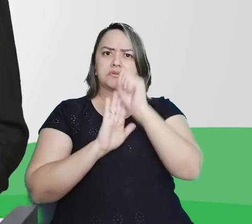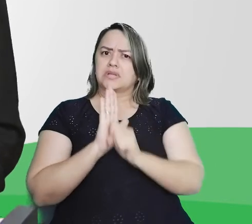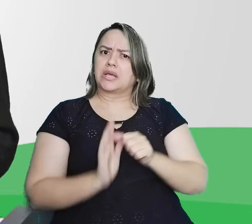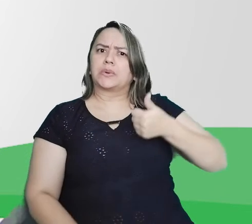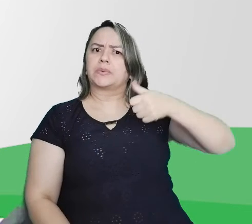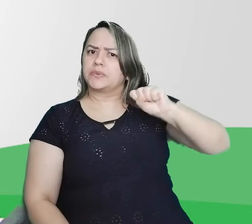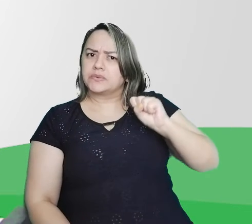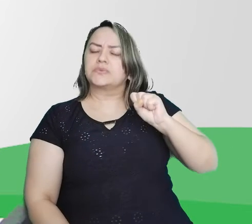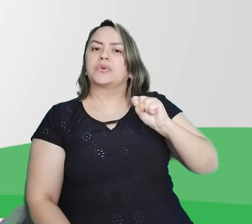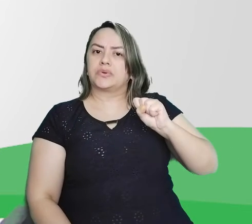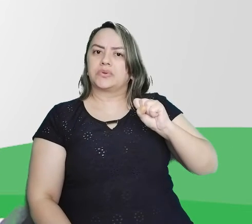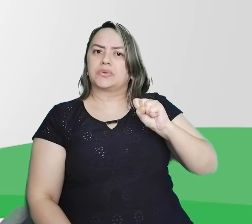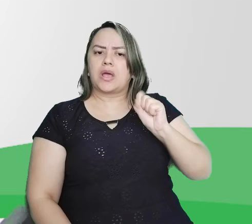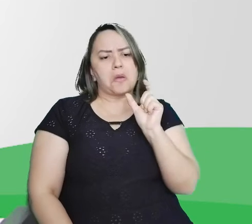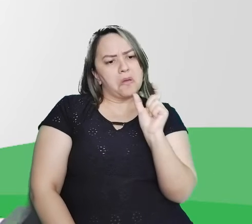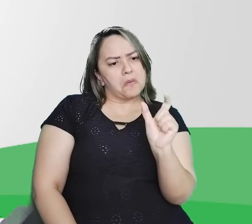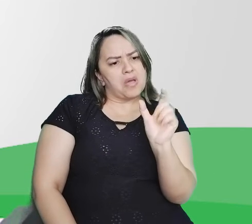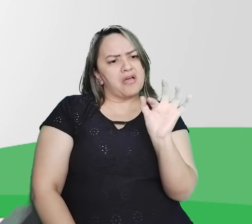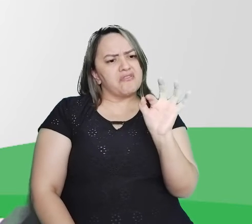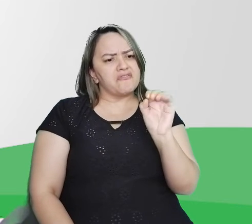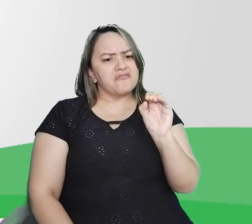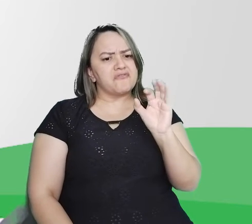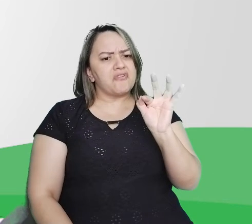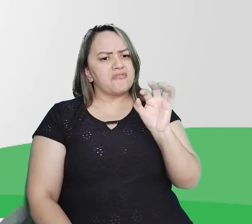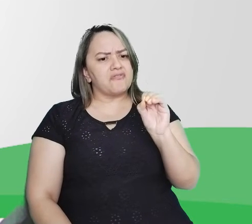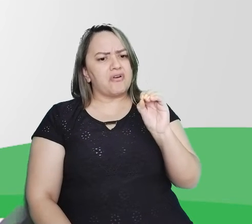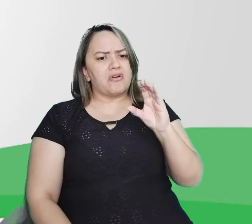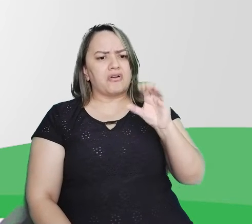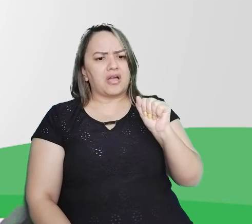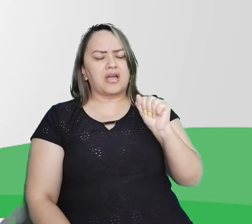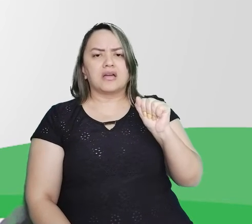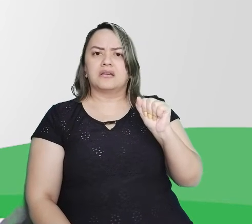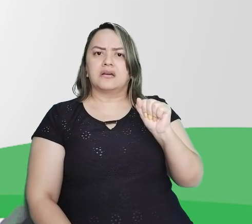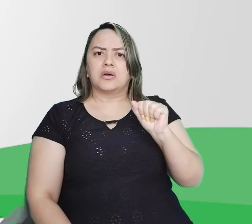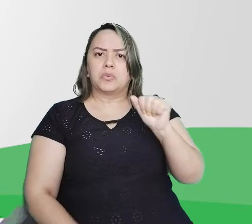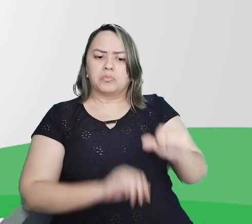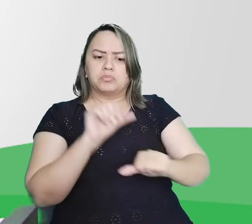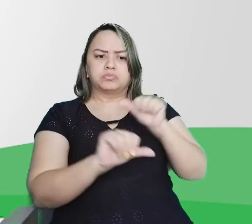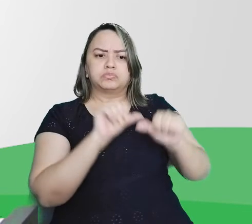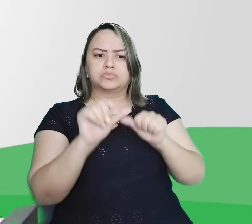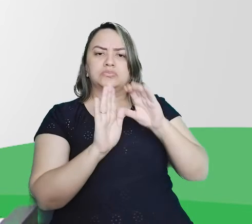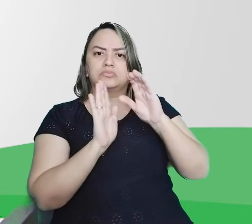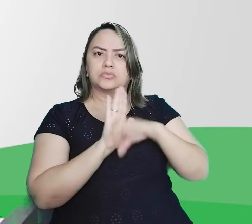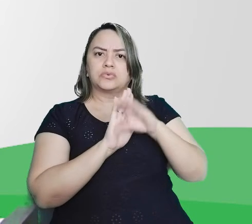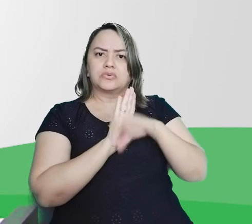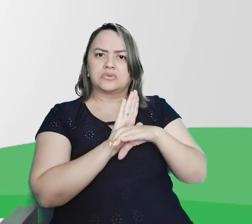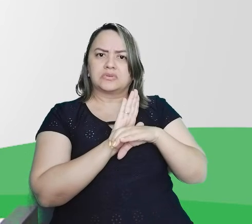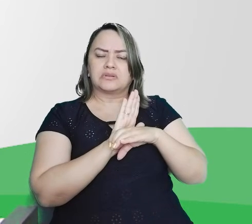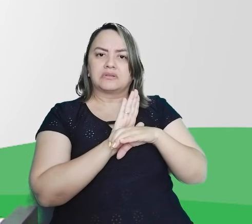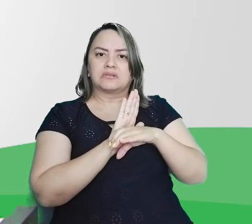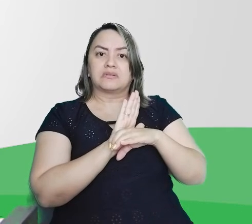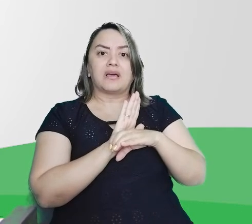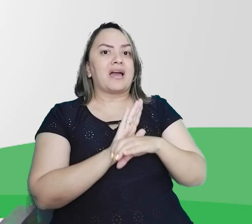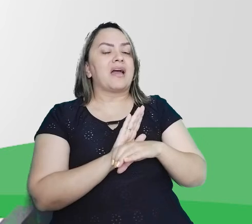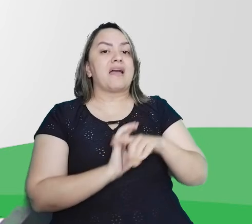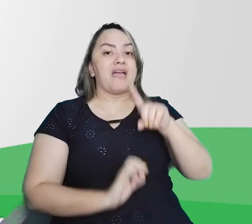palavra fofoca passou a significar uma espécie de conversa vazia, sem conteúdo e, além de tudo, maldosa.